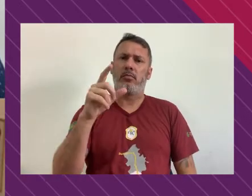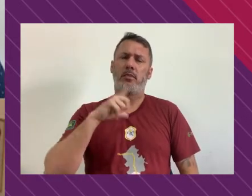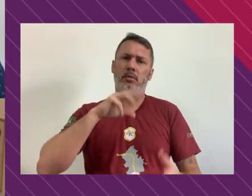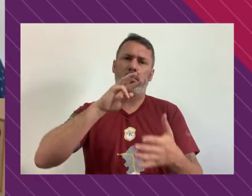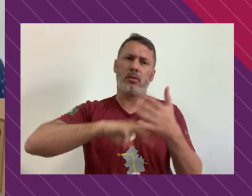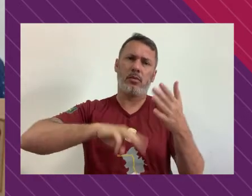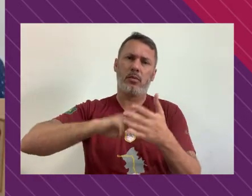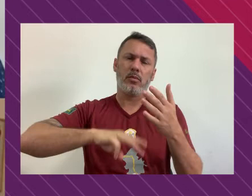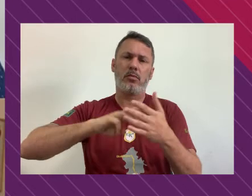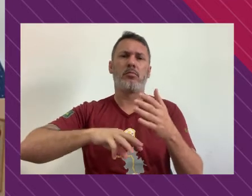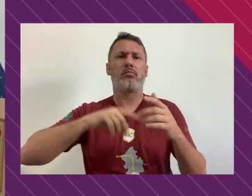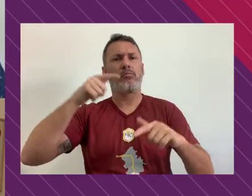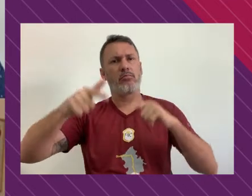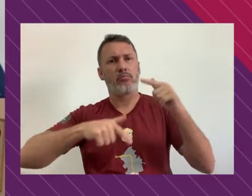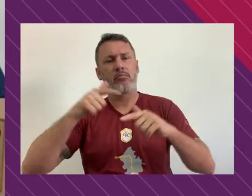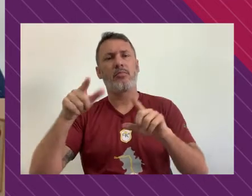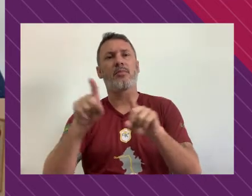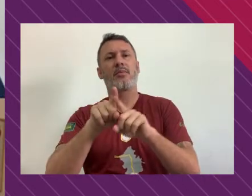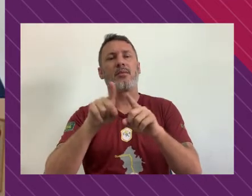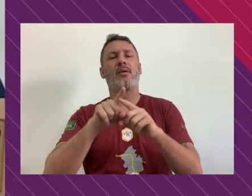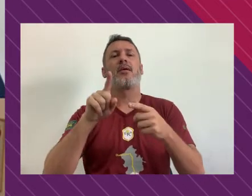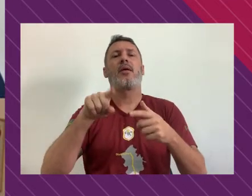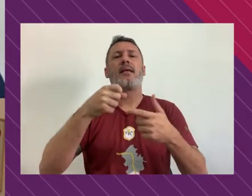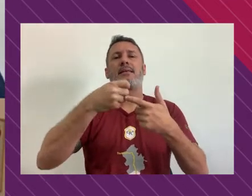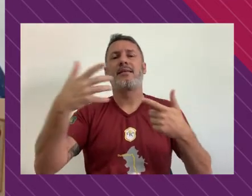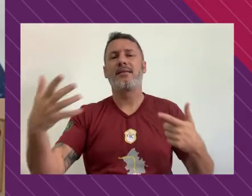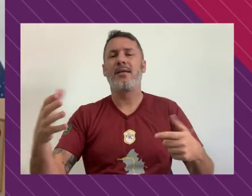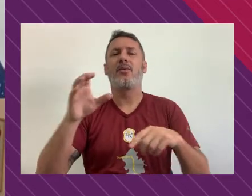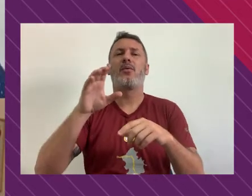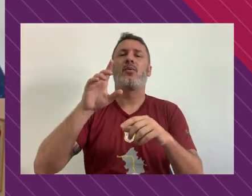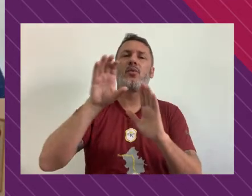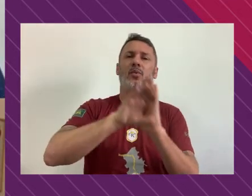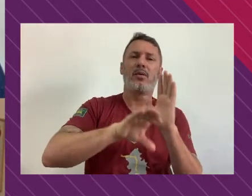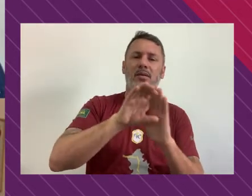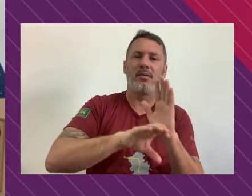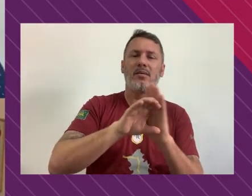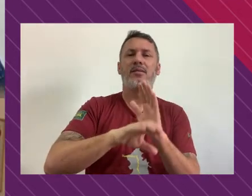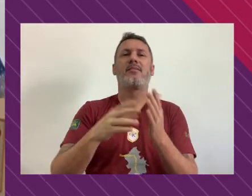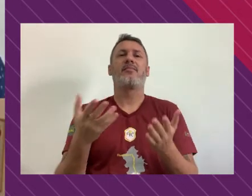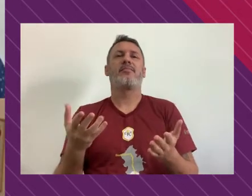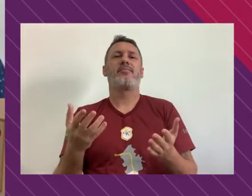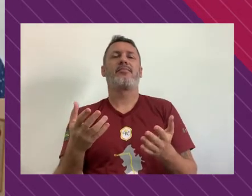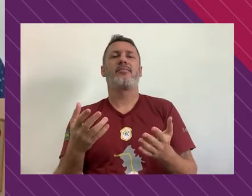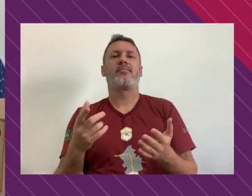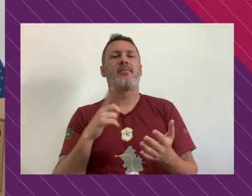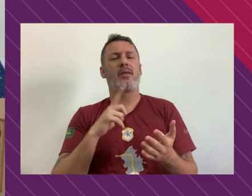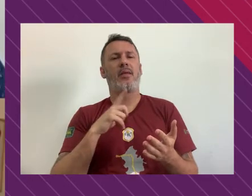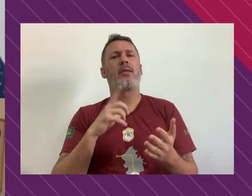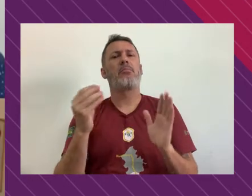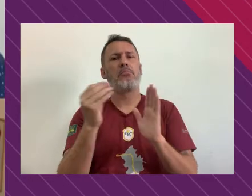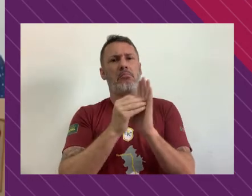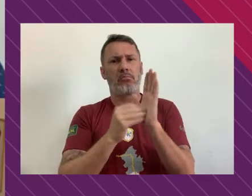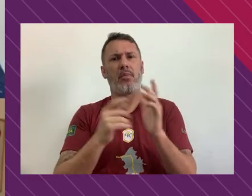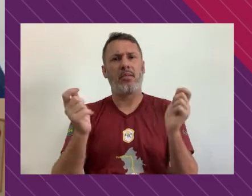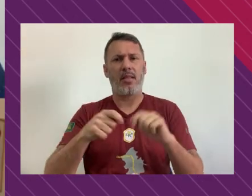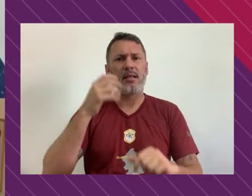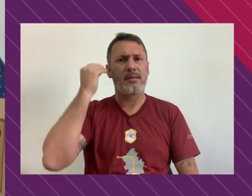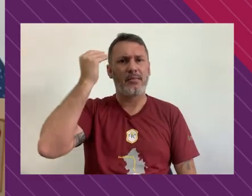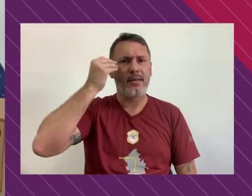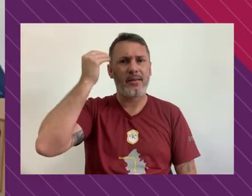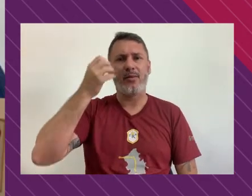está voltado para os fenômenos, para a física, para a matemática, e mais recentemente, aos poucos, a gente